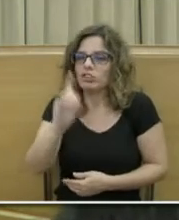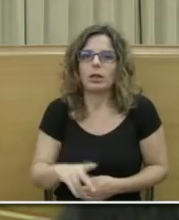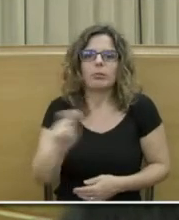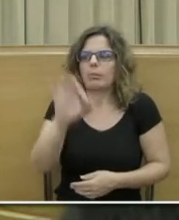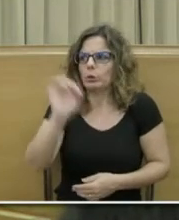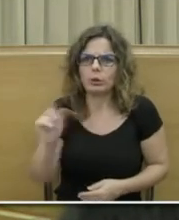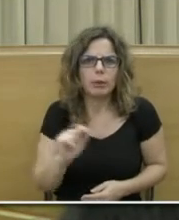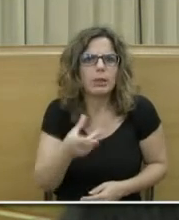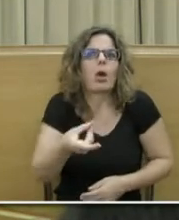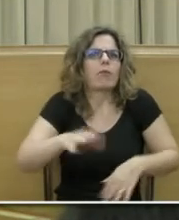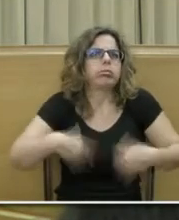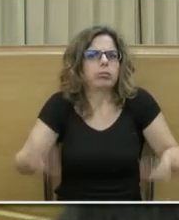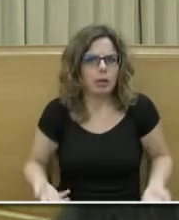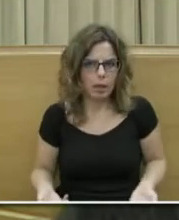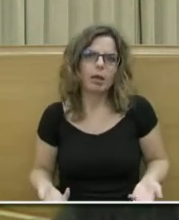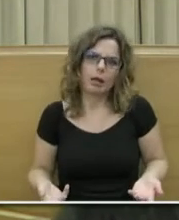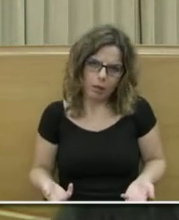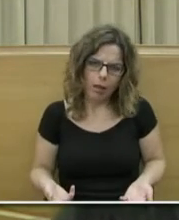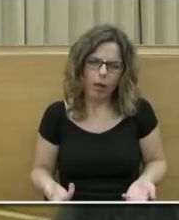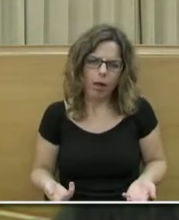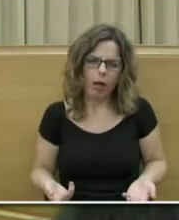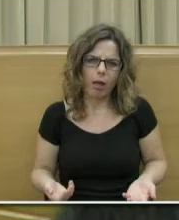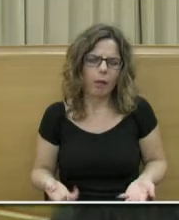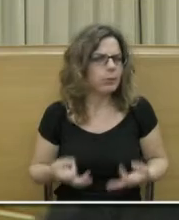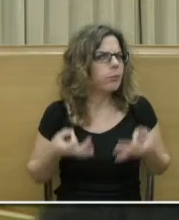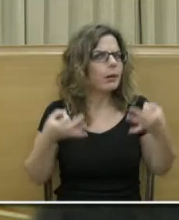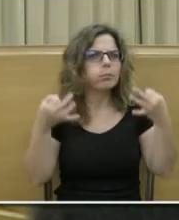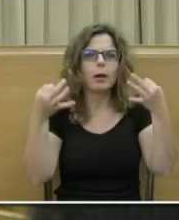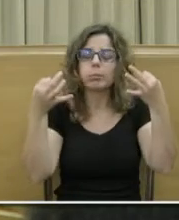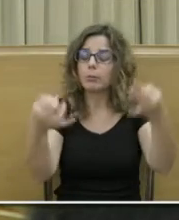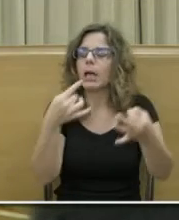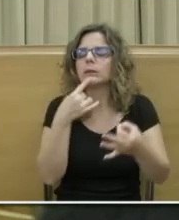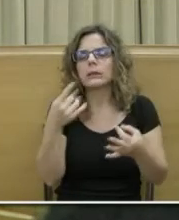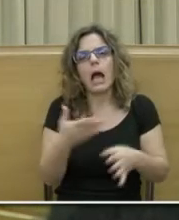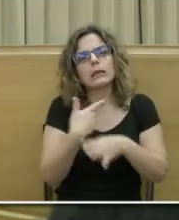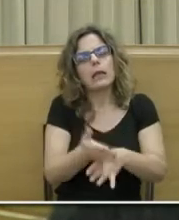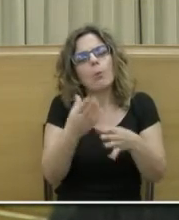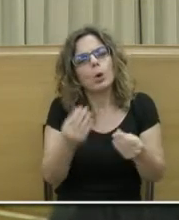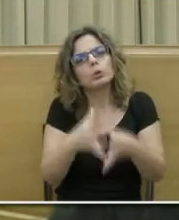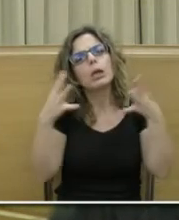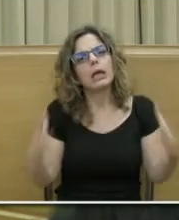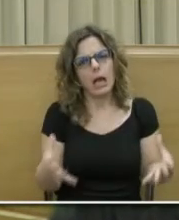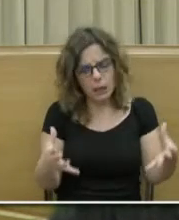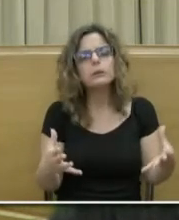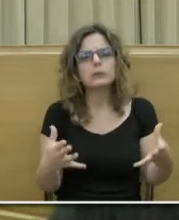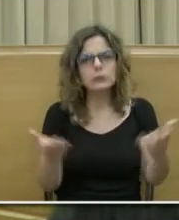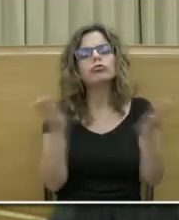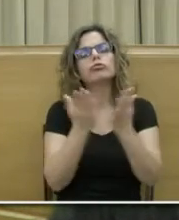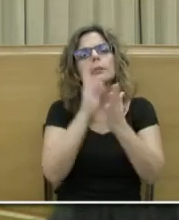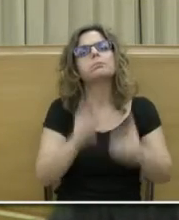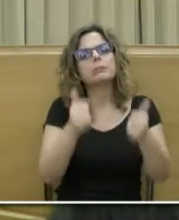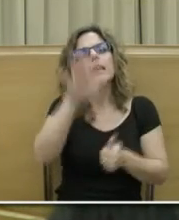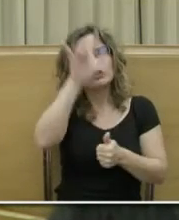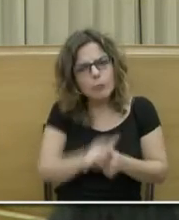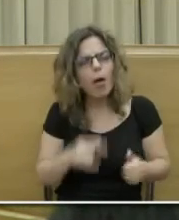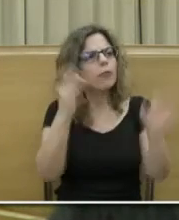meses, 9 meses, enfim. Eu diria que há um enorme atraso na intervenção nas escolas da cidade de Lisboa